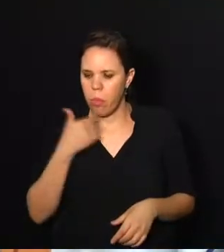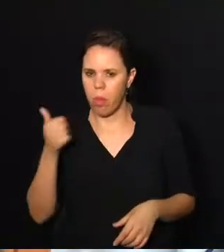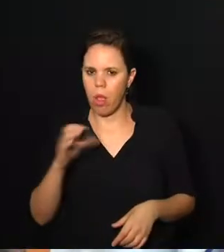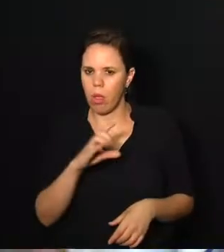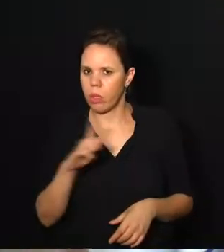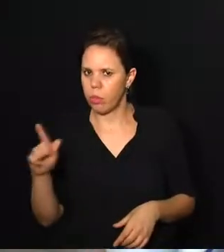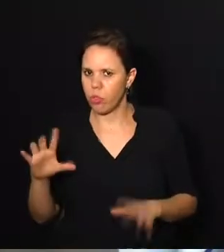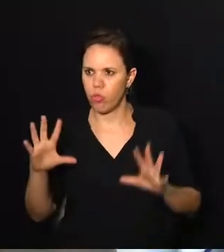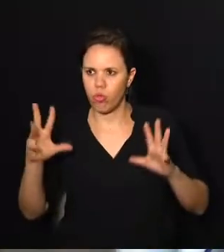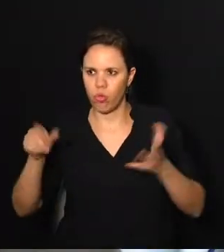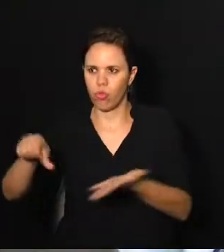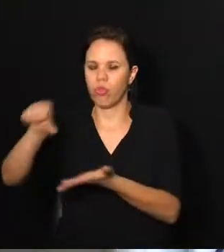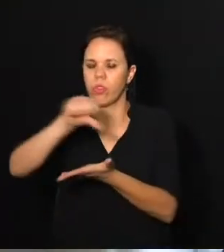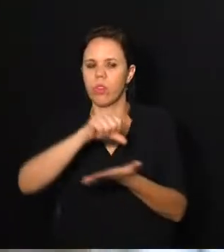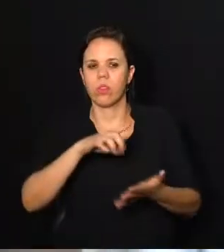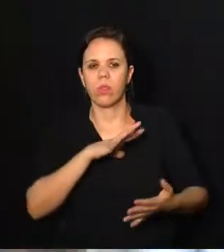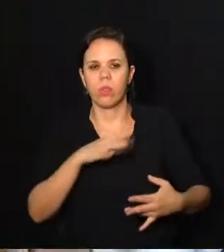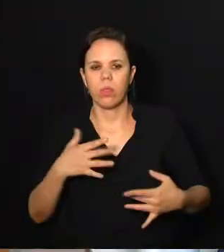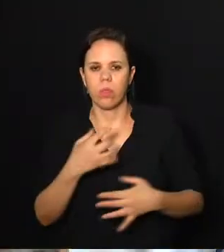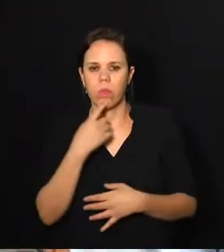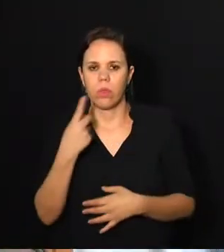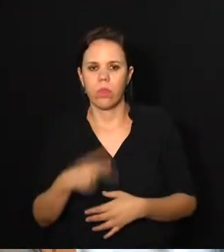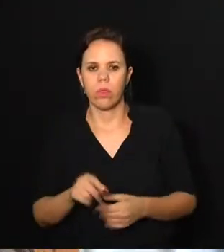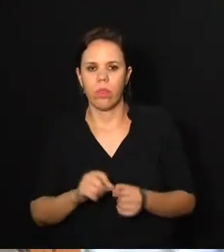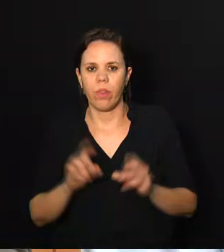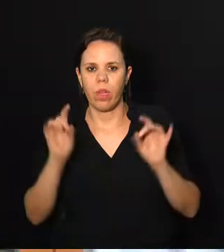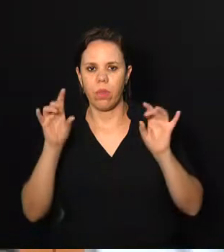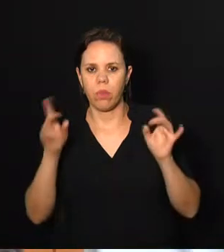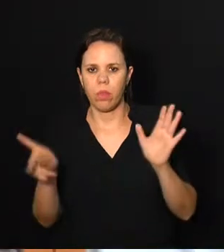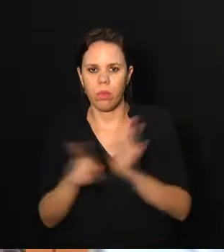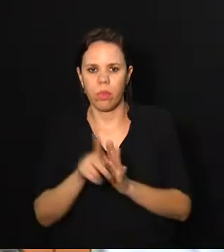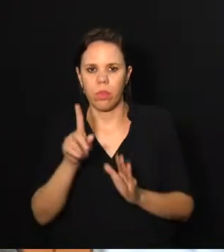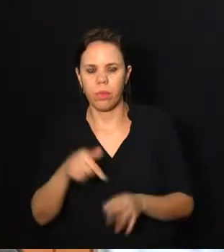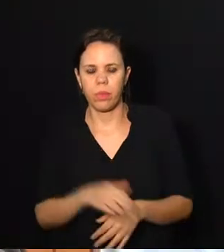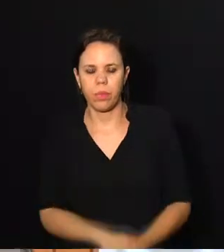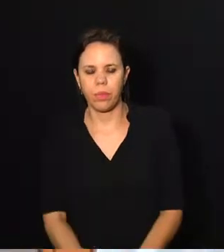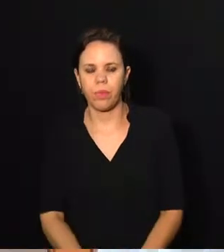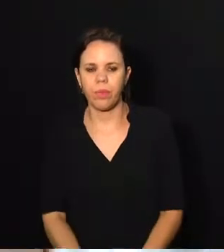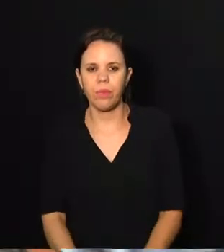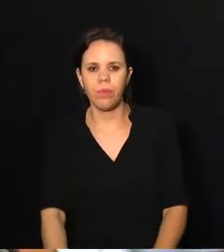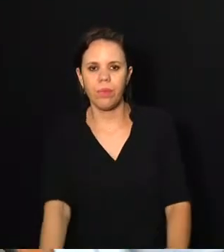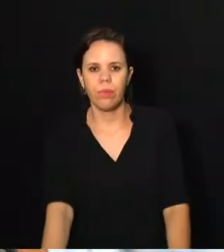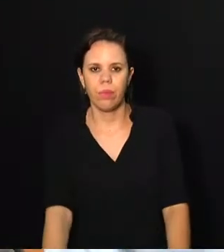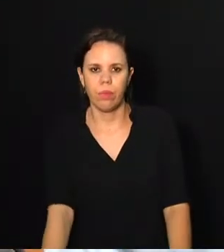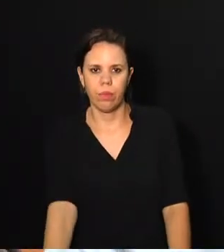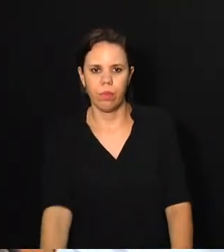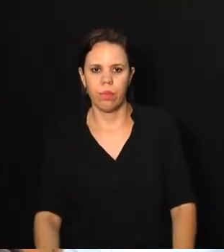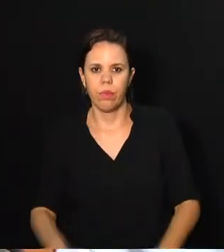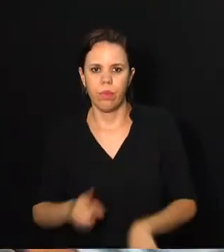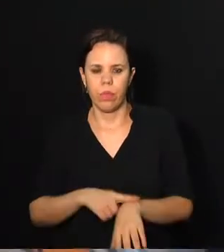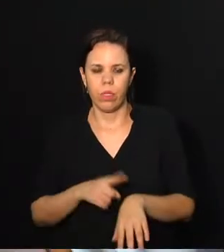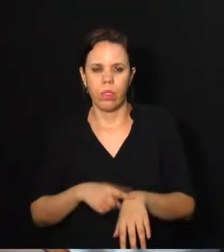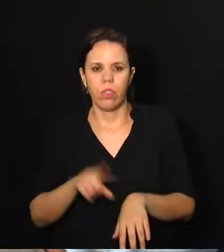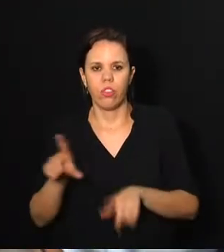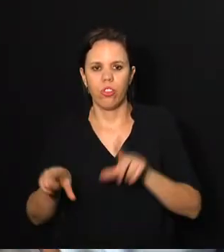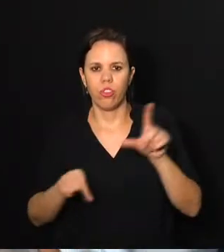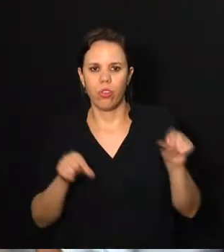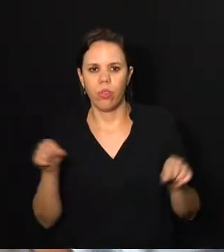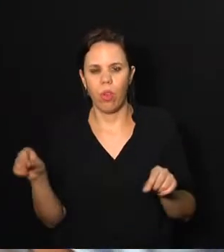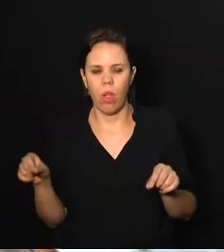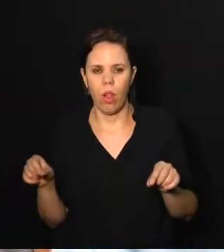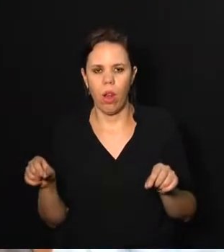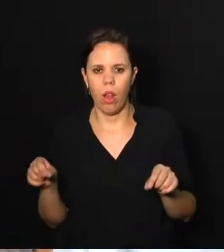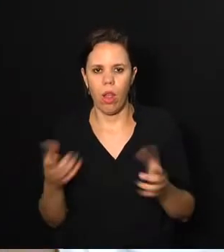só o Campo Grande, né? Toda a cidade de Campinas. Né? Mas eu vou falar especificamente assim, porque na hora de escolher a creche, né,